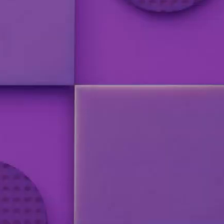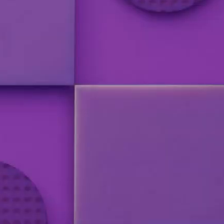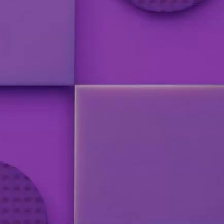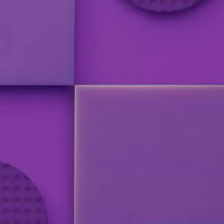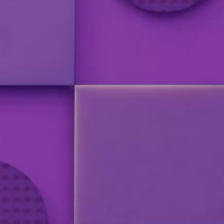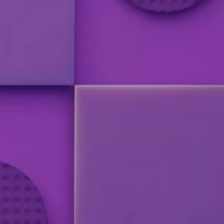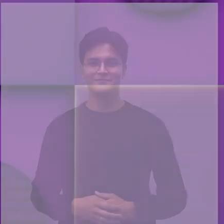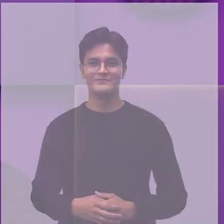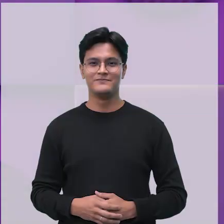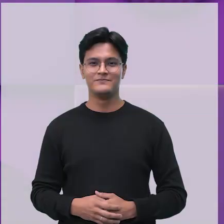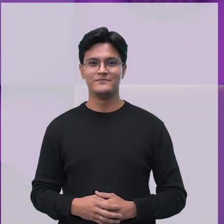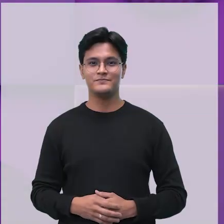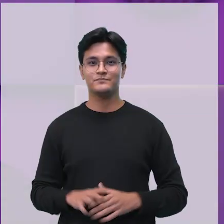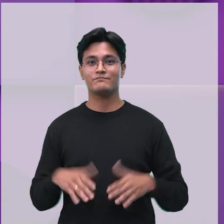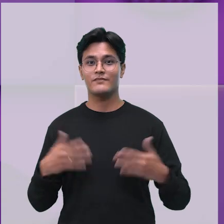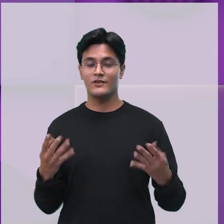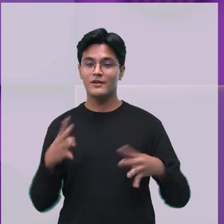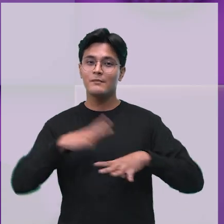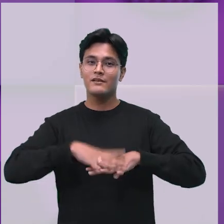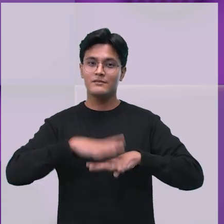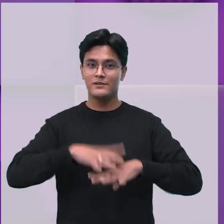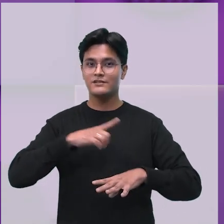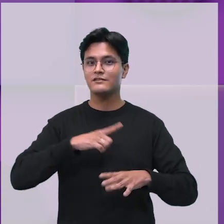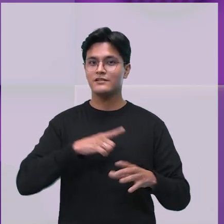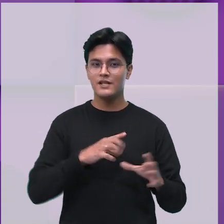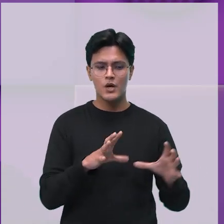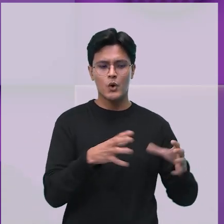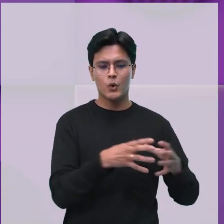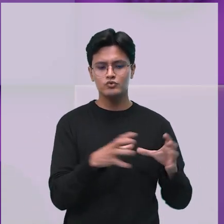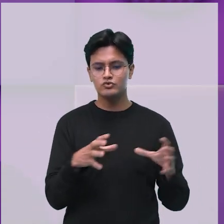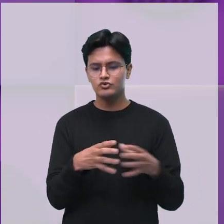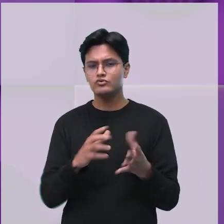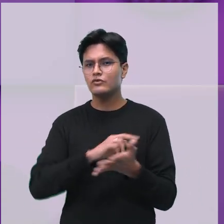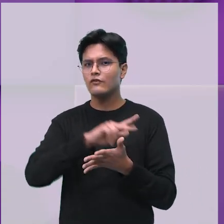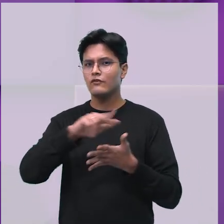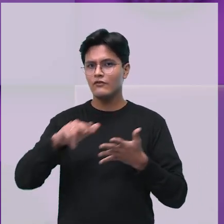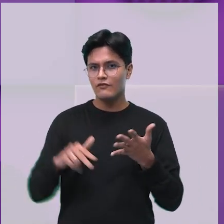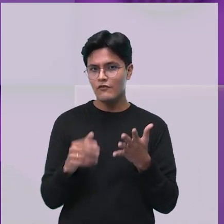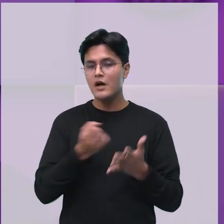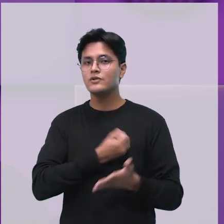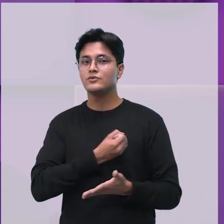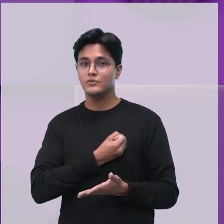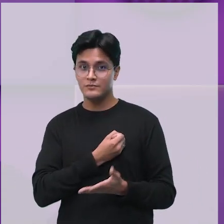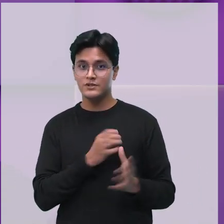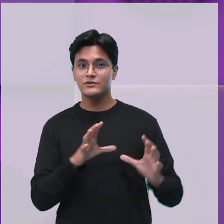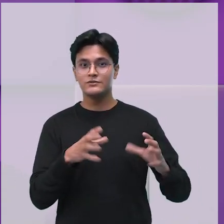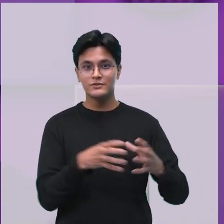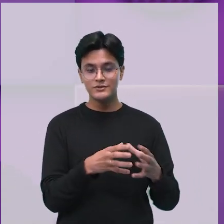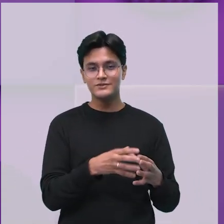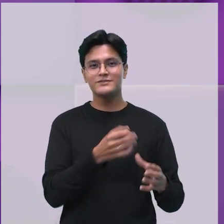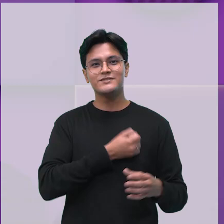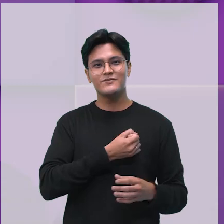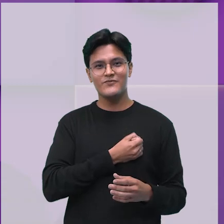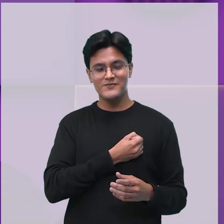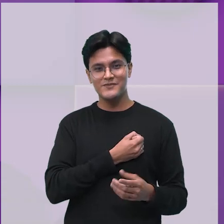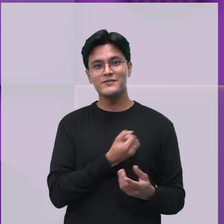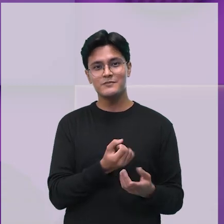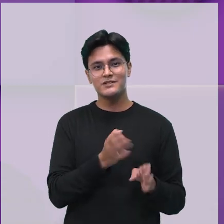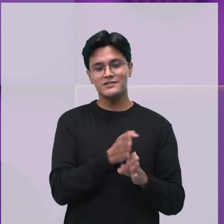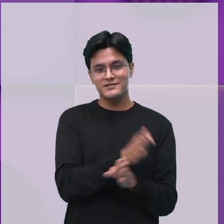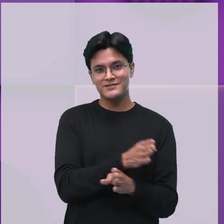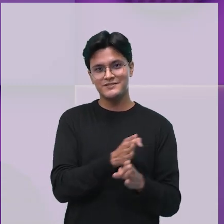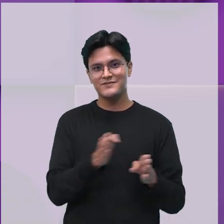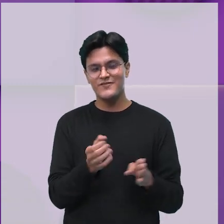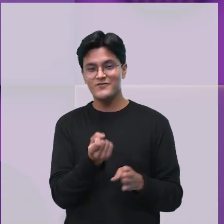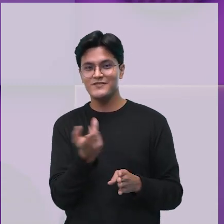bom na matemática nós temos vários conjuntos numéricos tá o conjunto dos números inteiros é só um deles